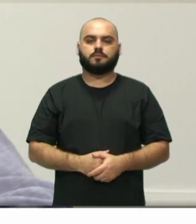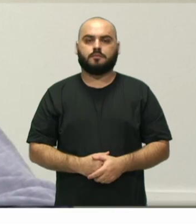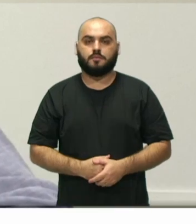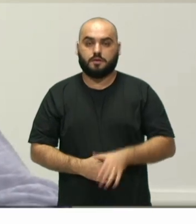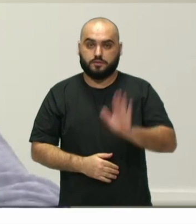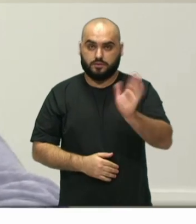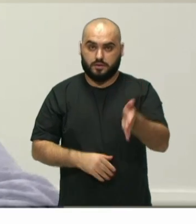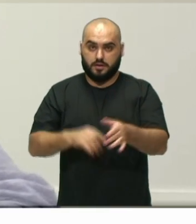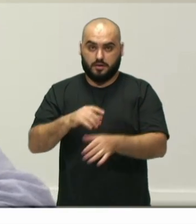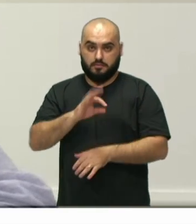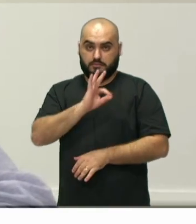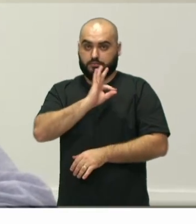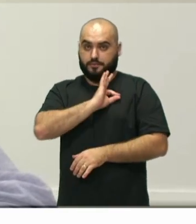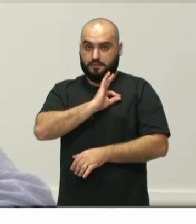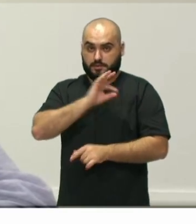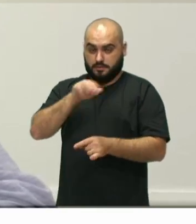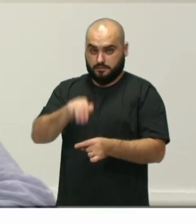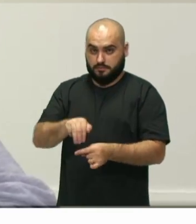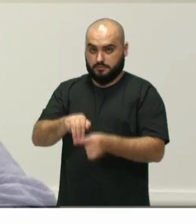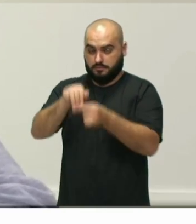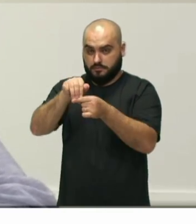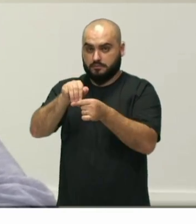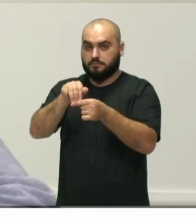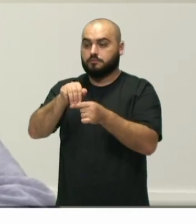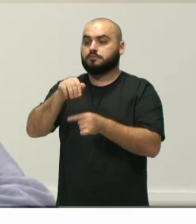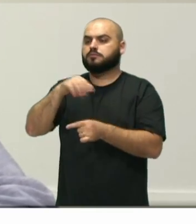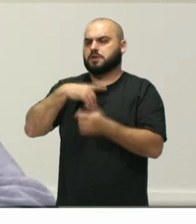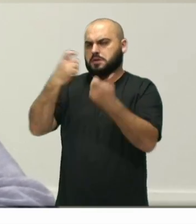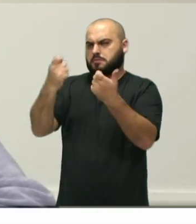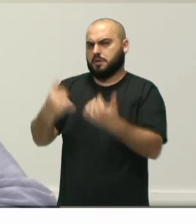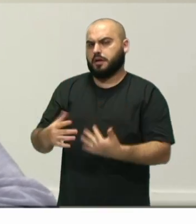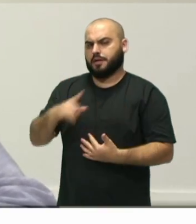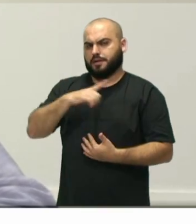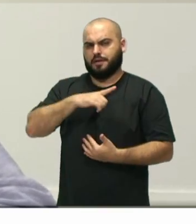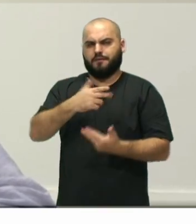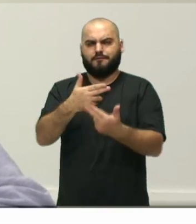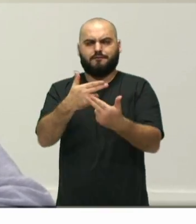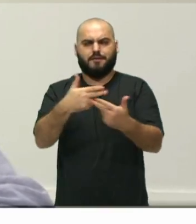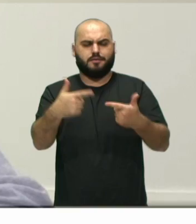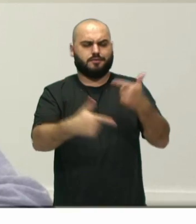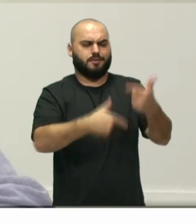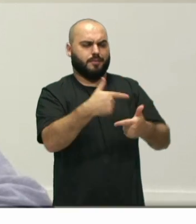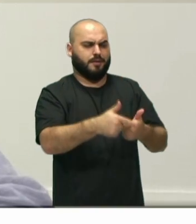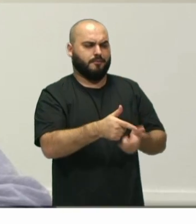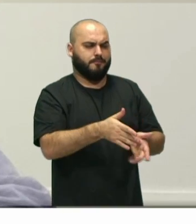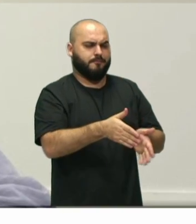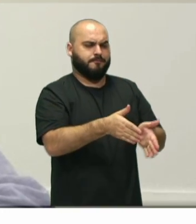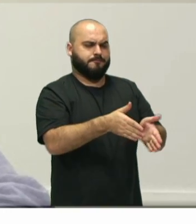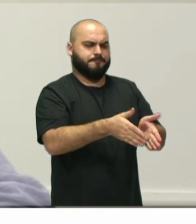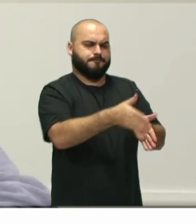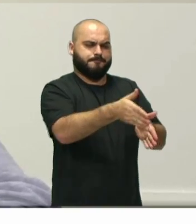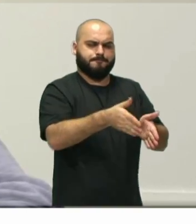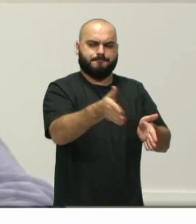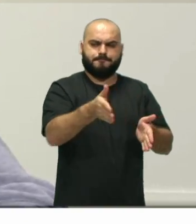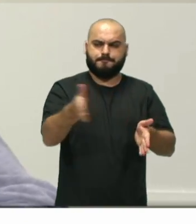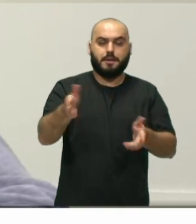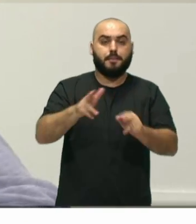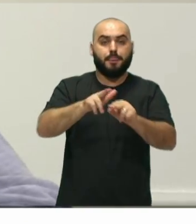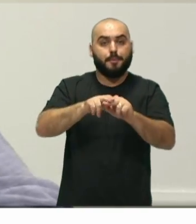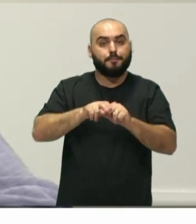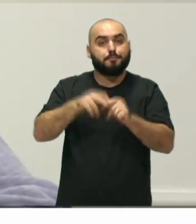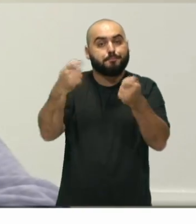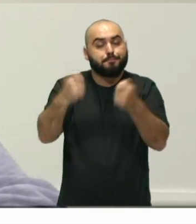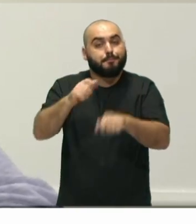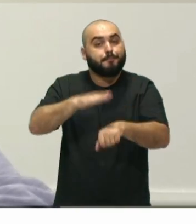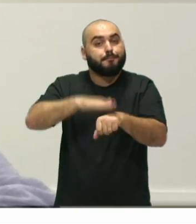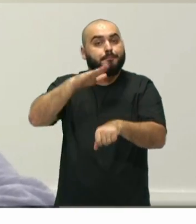Guarda hoje, ela foi, como é que eu posso explicar melhor? Ela tem várias frentes de trabalho e, por isso, a gente precisa ter mais guardas na rua,